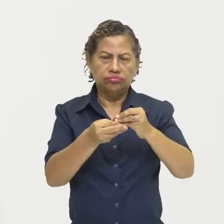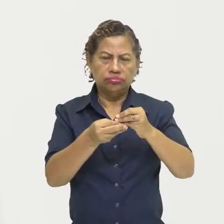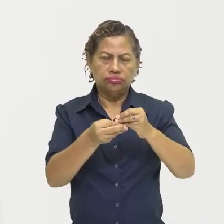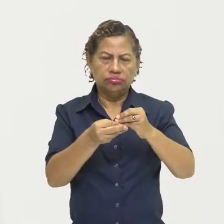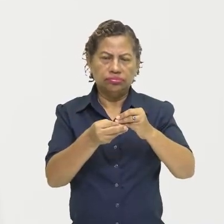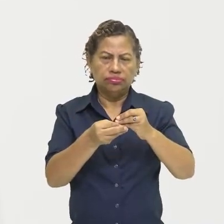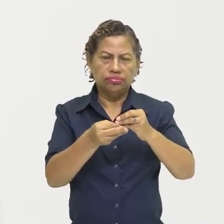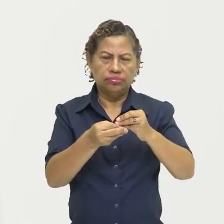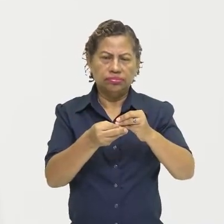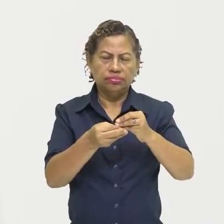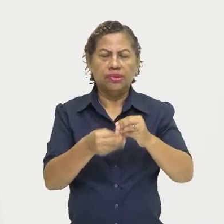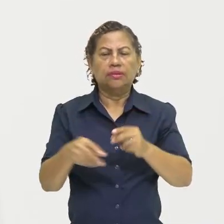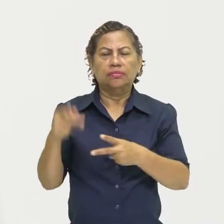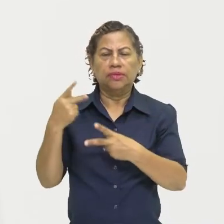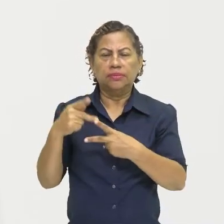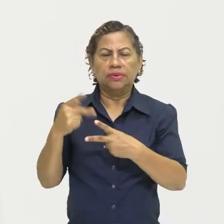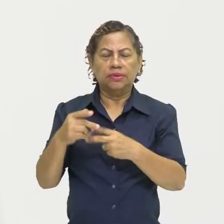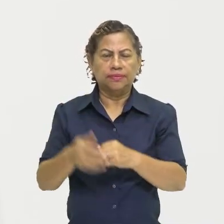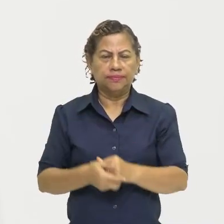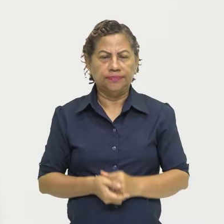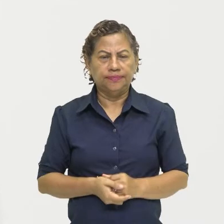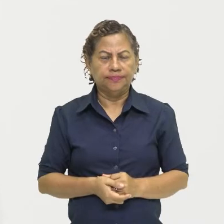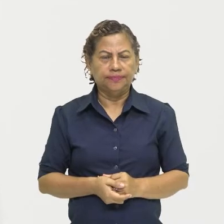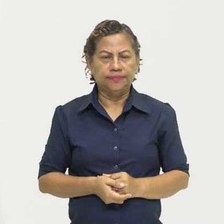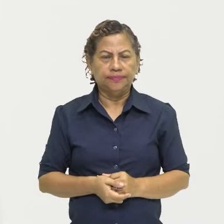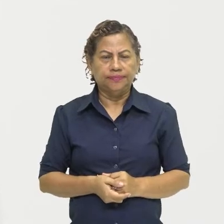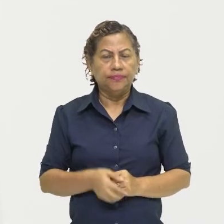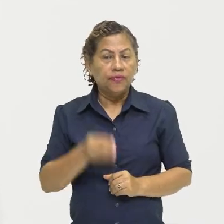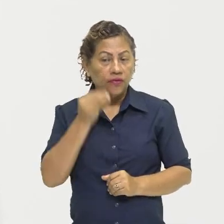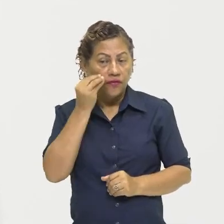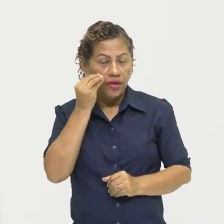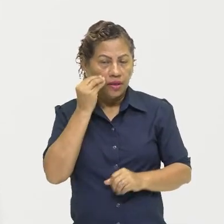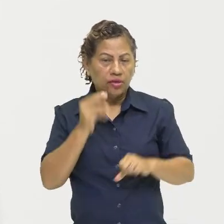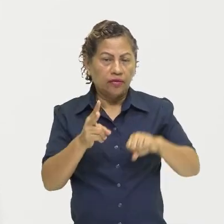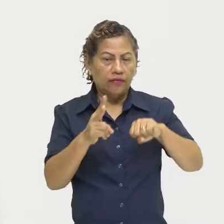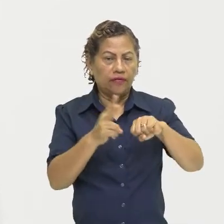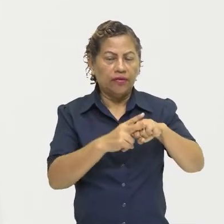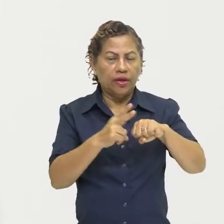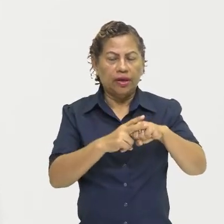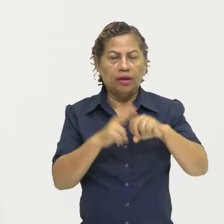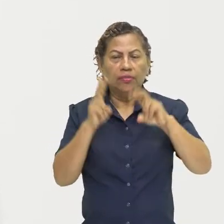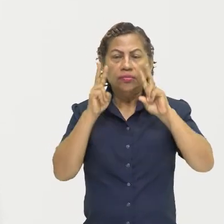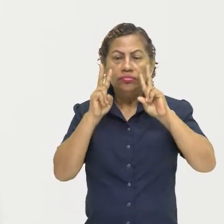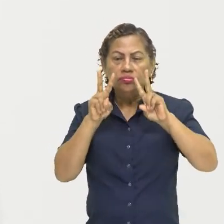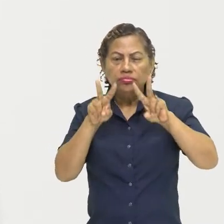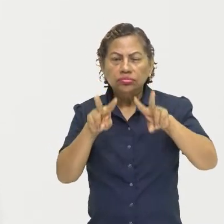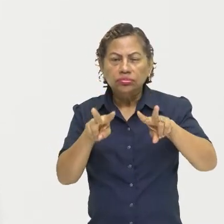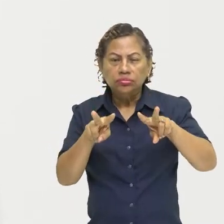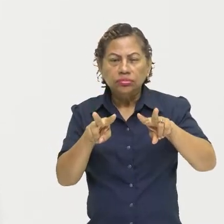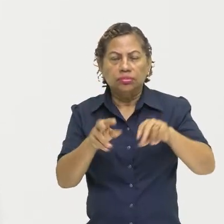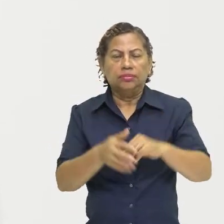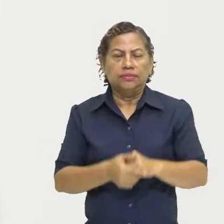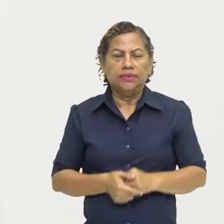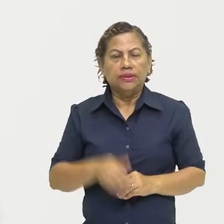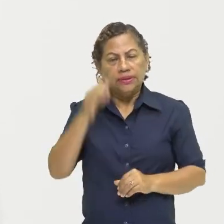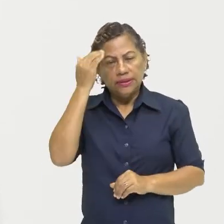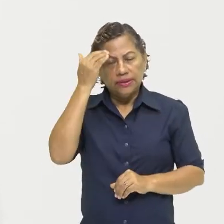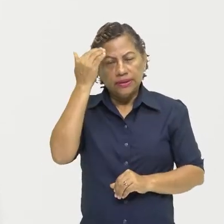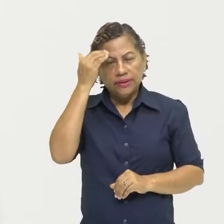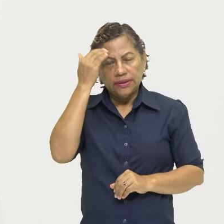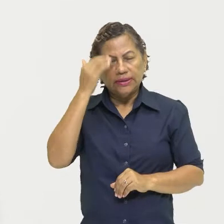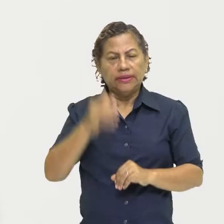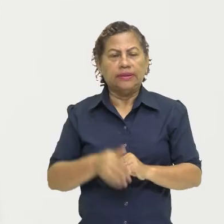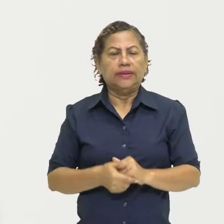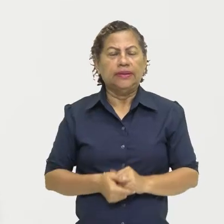no caso, né? E aí nós temos o verbo assistir. O verbo assistir, a gente tem que entender uma